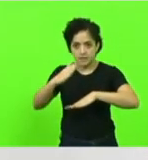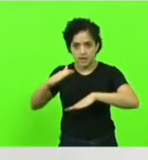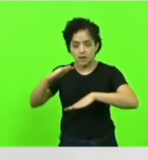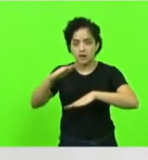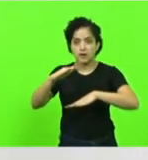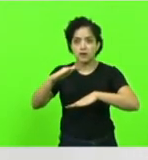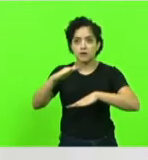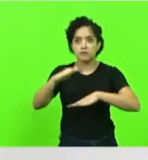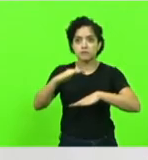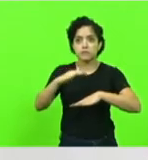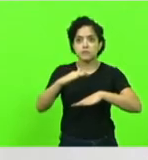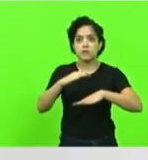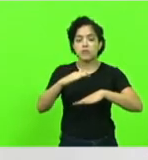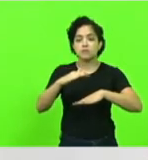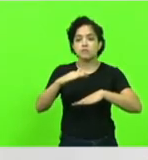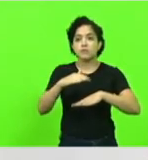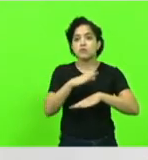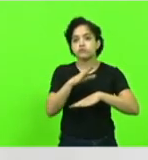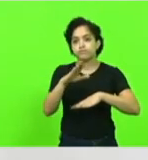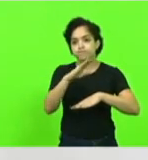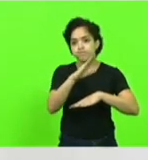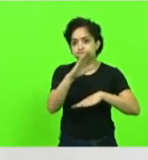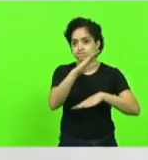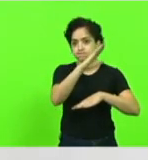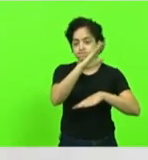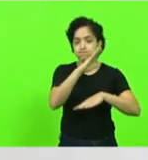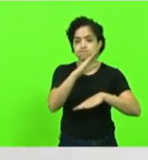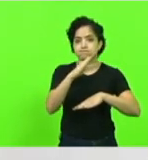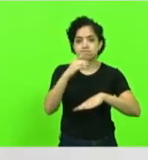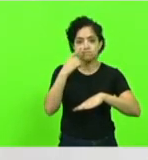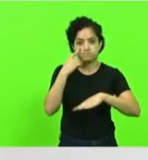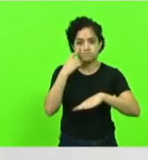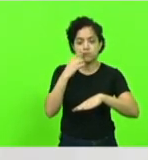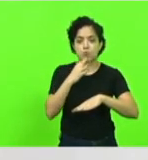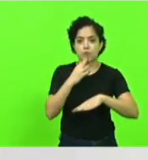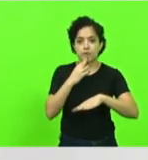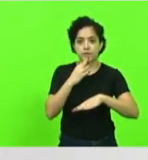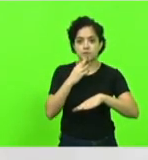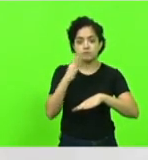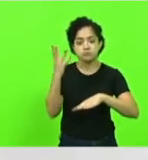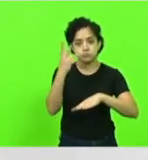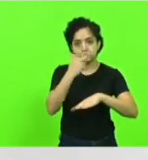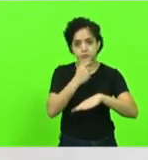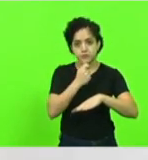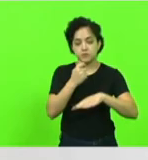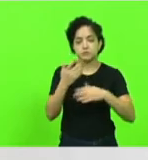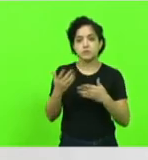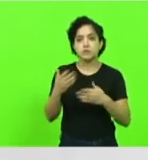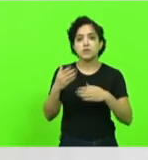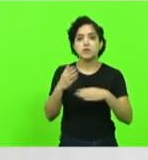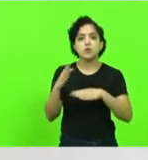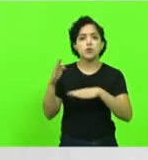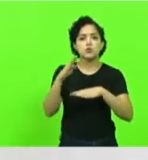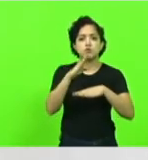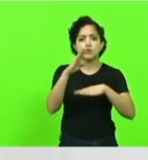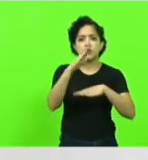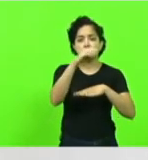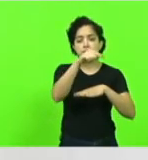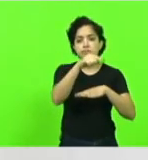Lauro Miller, você sobe, sobe. Aquela coisa bonita que estão reformando lá. Chega lá em cima, Bom Jardim da